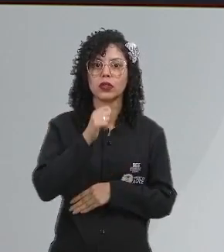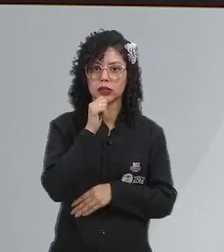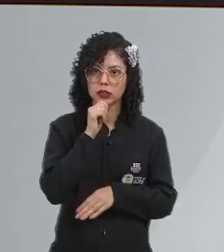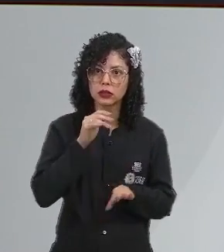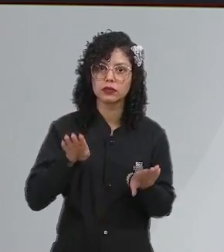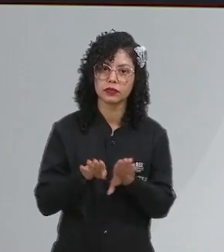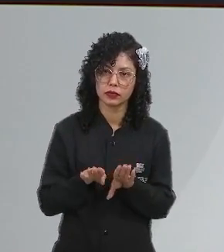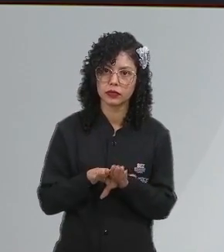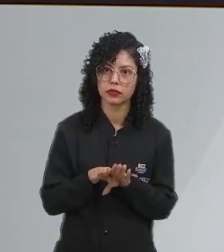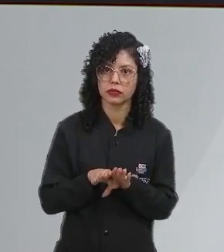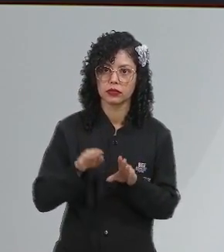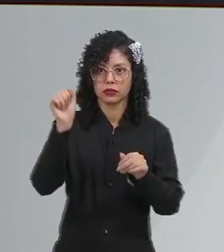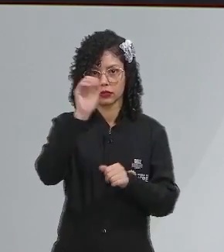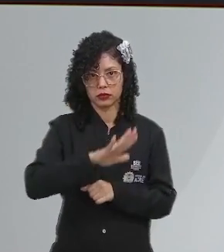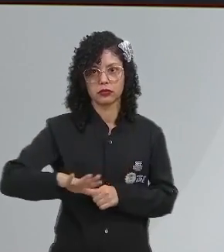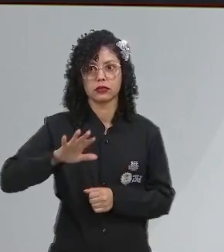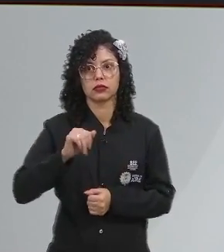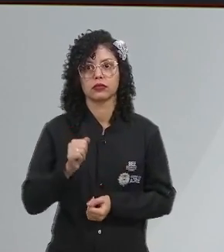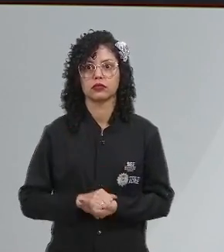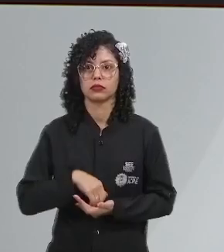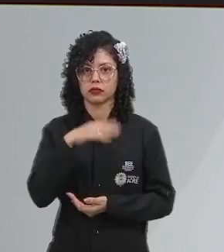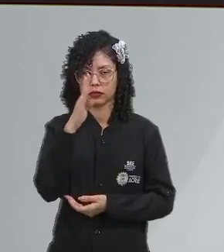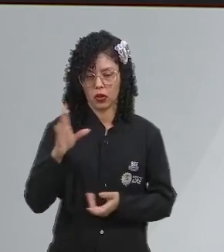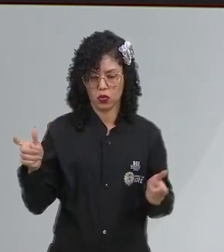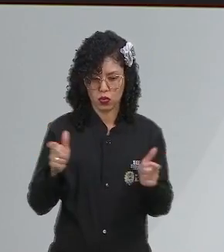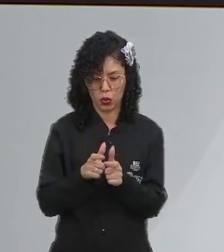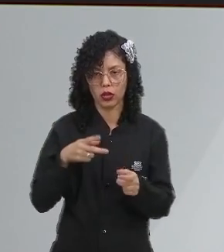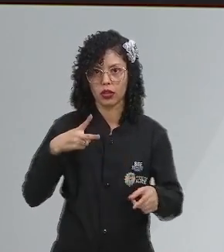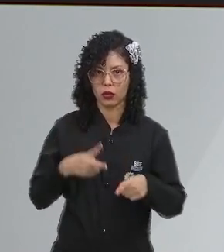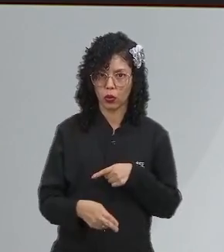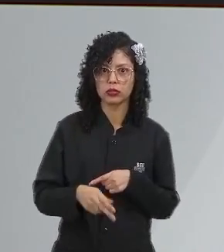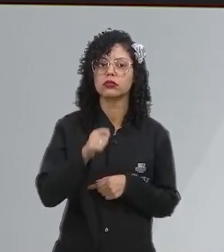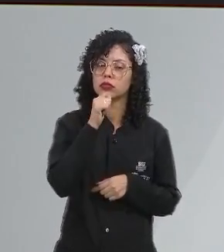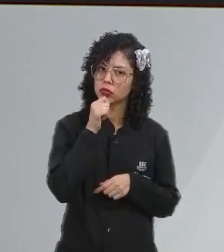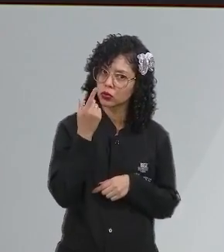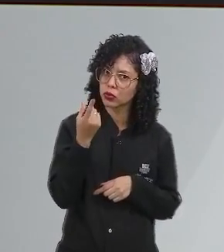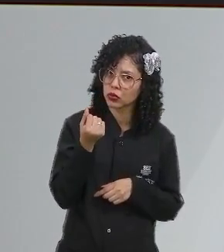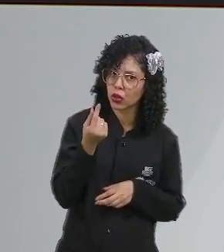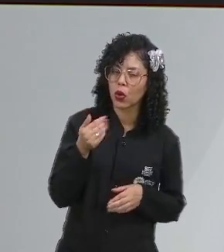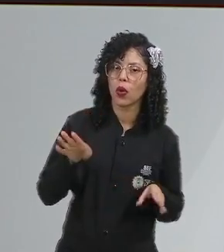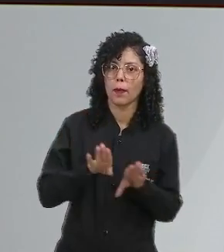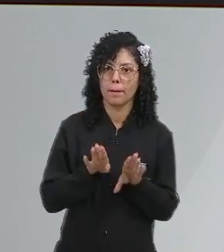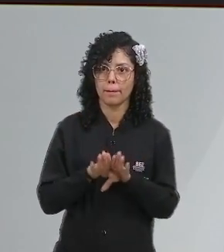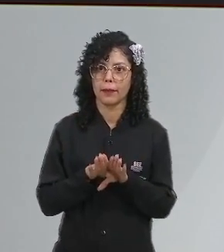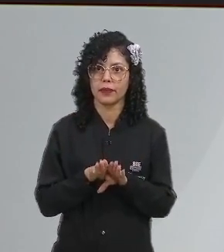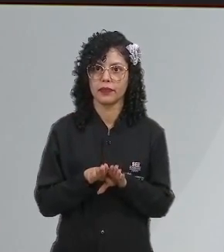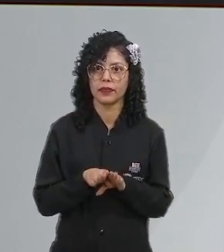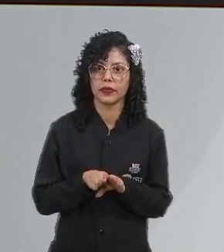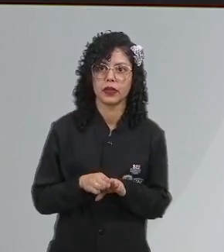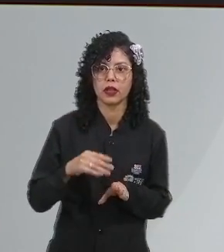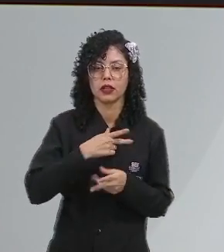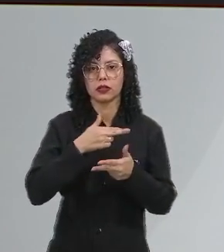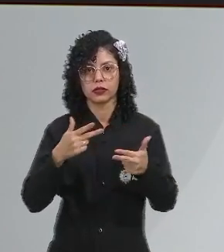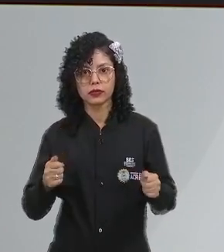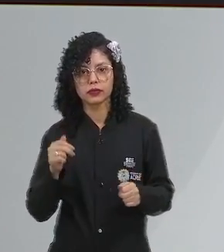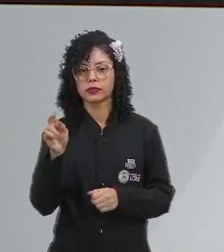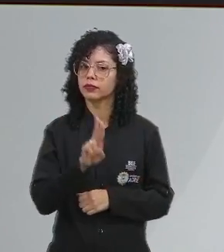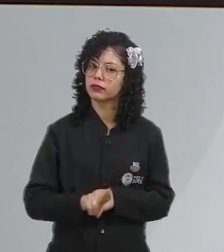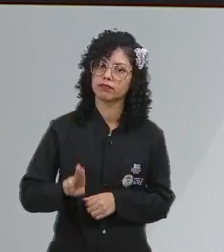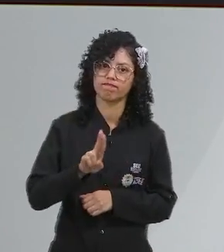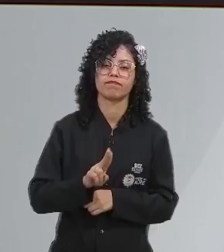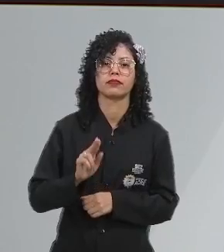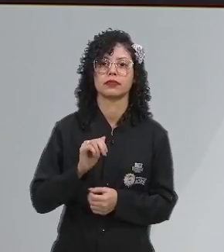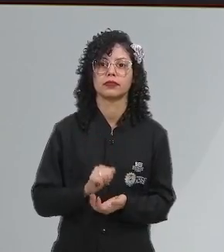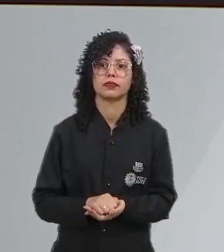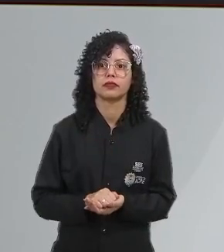não só a nação, né, gente? A gente também, quando está com dinheiro curto, né, a gente faz isso, corta os supérfluos, corta aquelas besteiras, né, o que não é